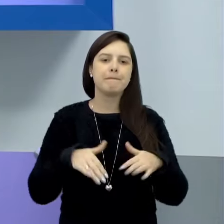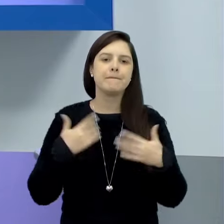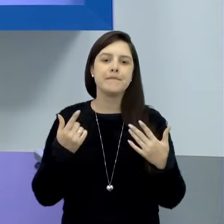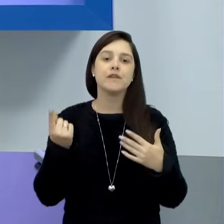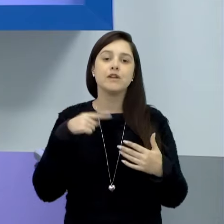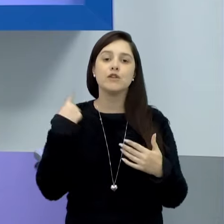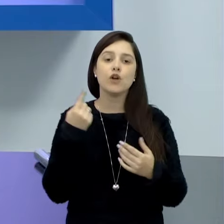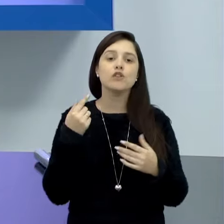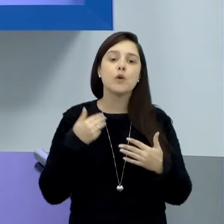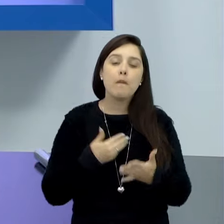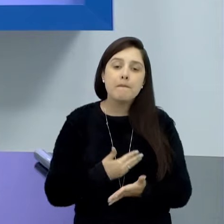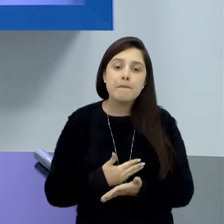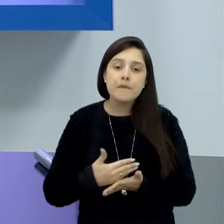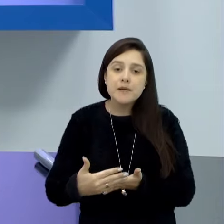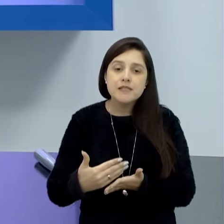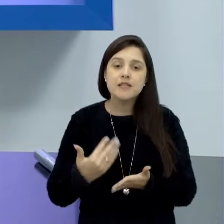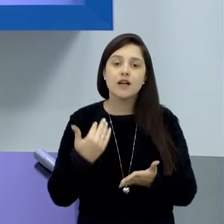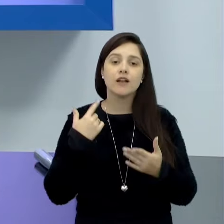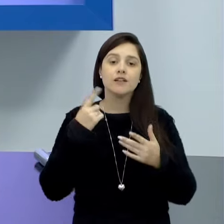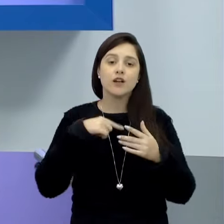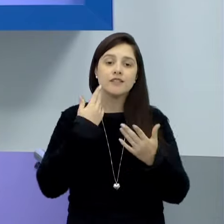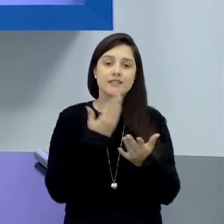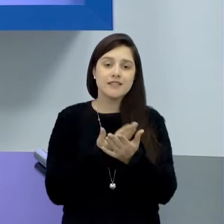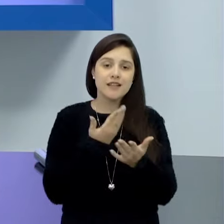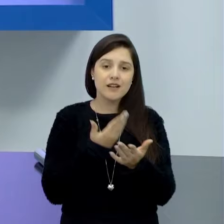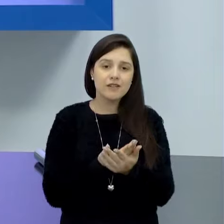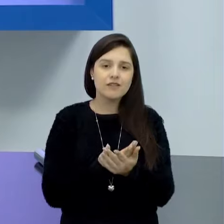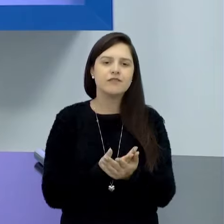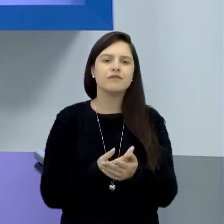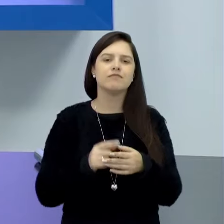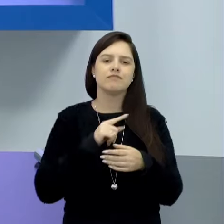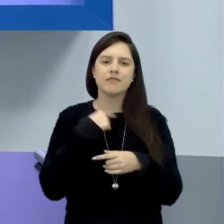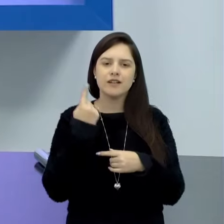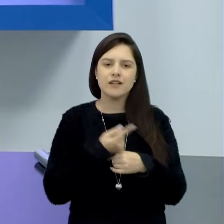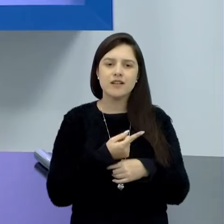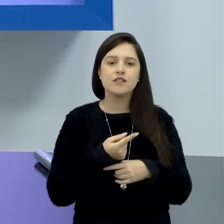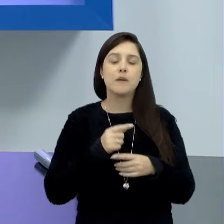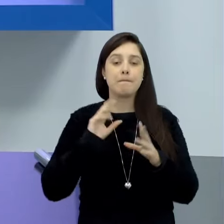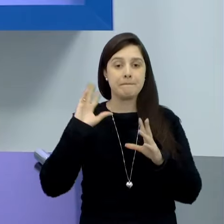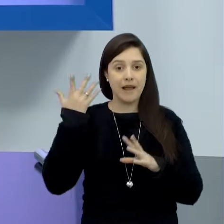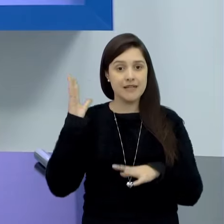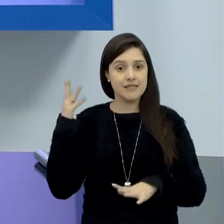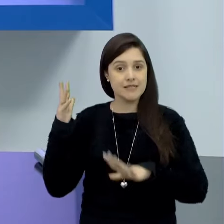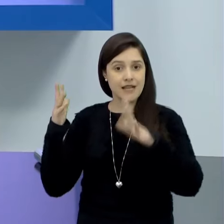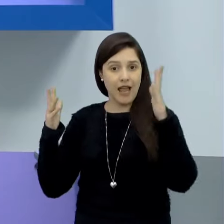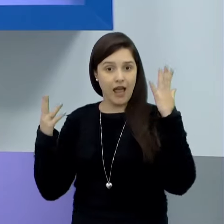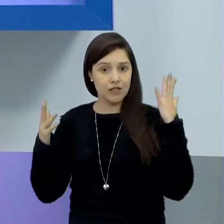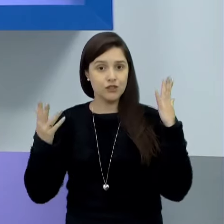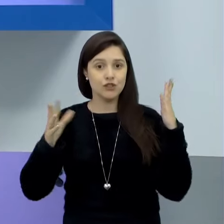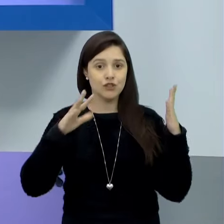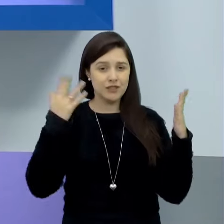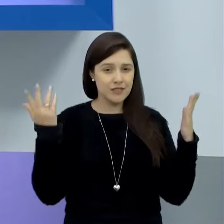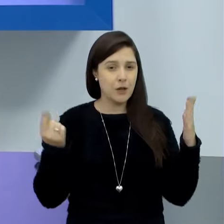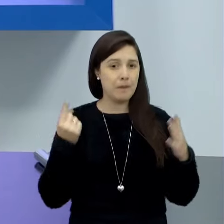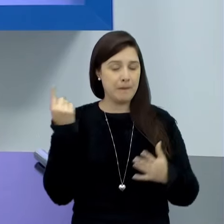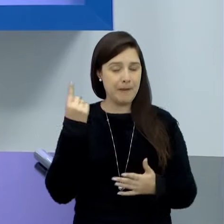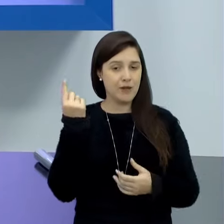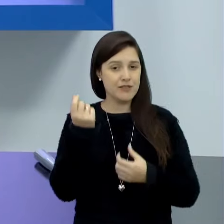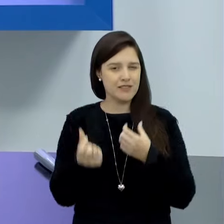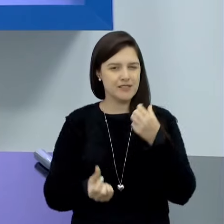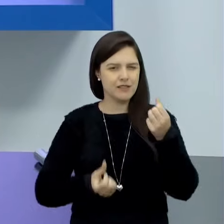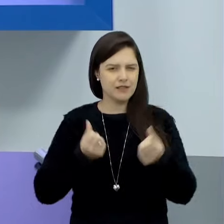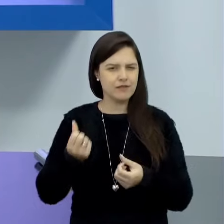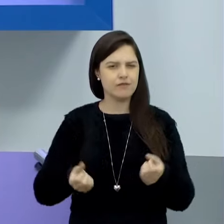nós começamos as nossas aulas falando sobre paisagem, lá no comecinho do primeiro bimestre. Depois a